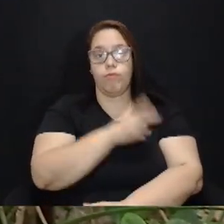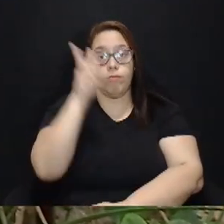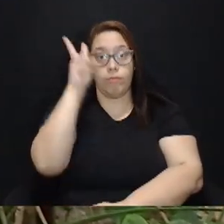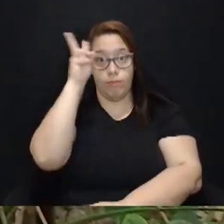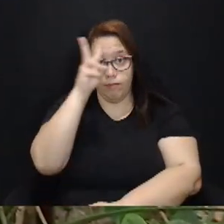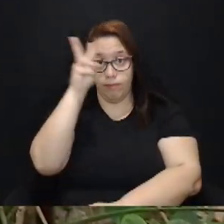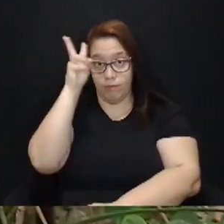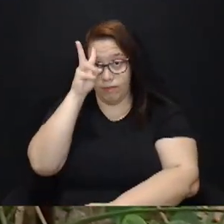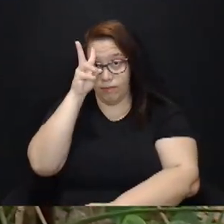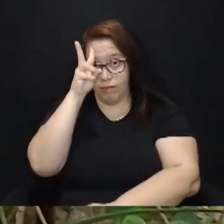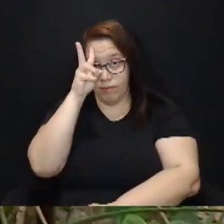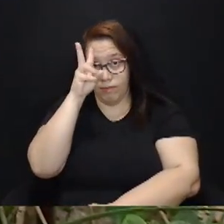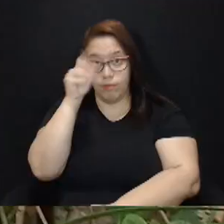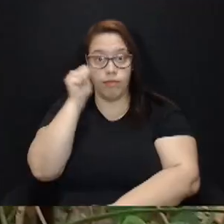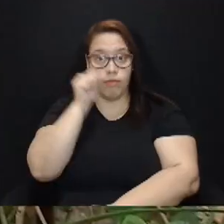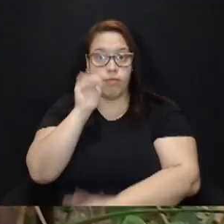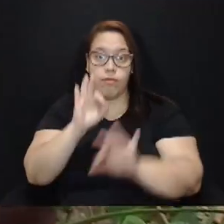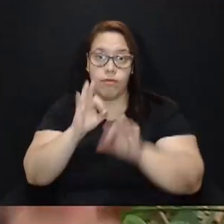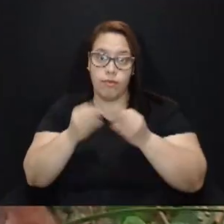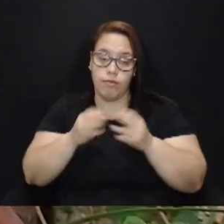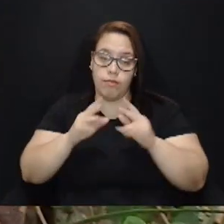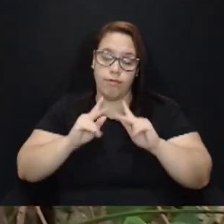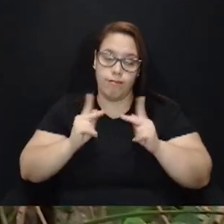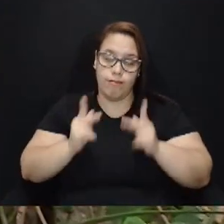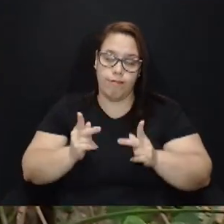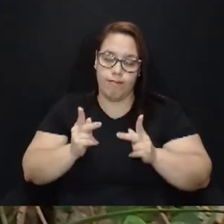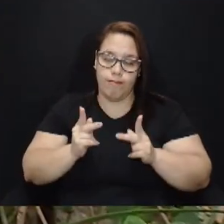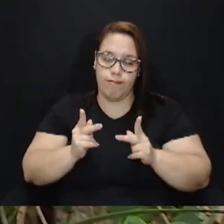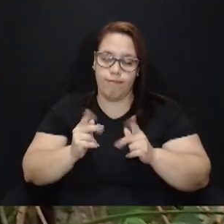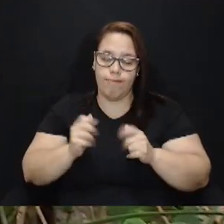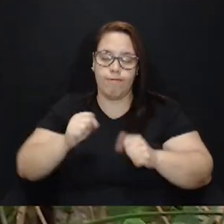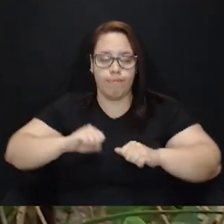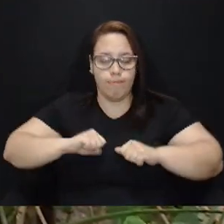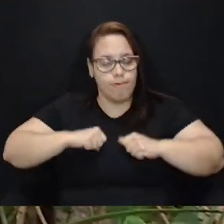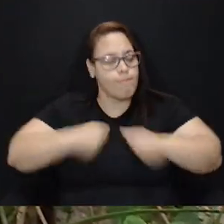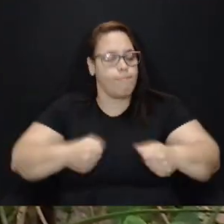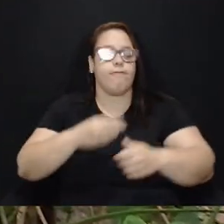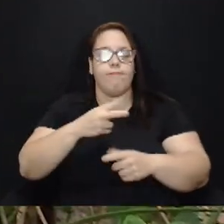uma menina simples, humilde, batalhadora, que queria vencer,